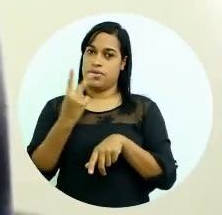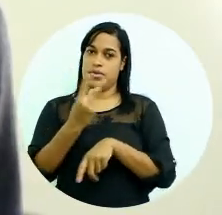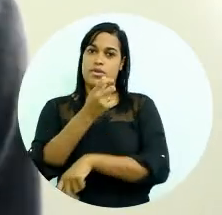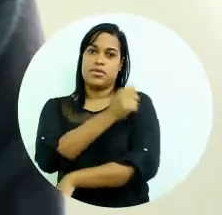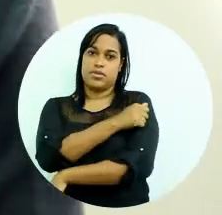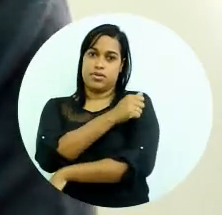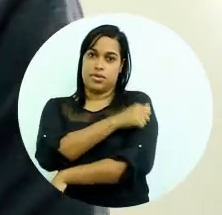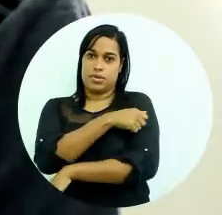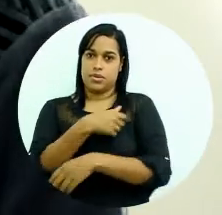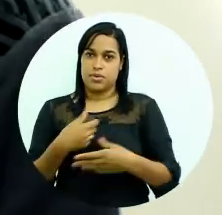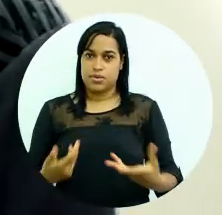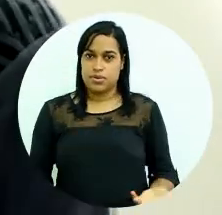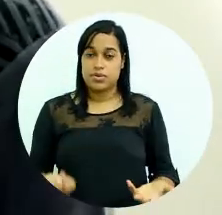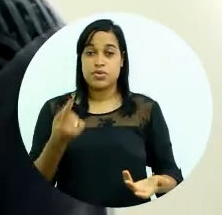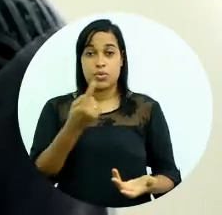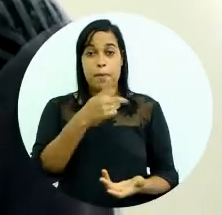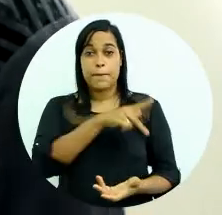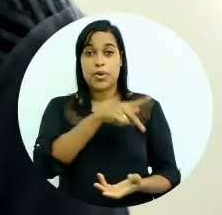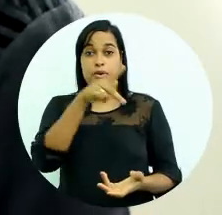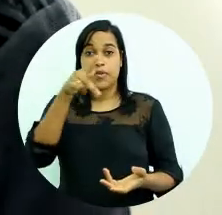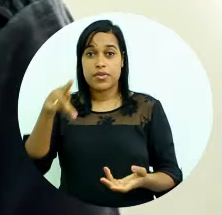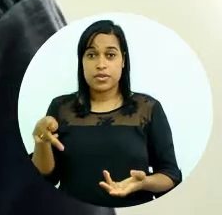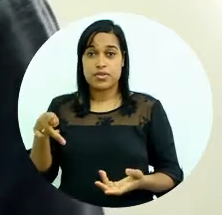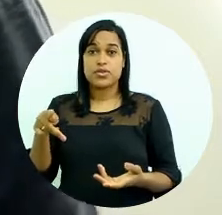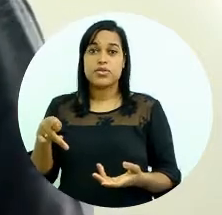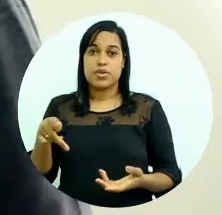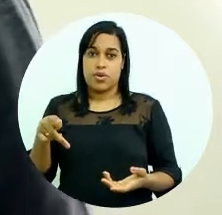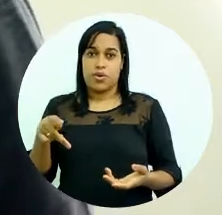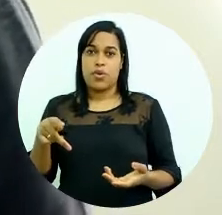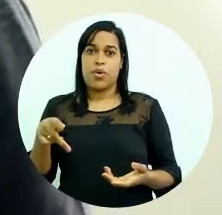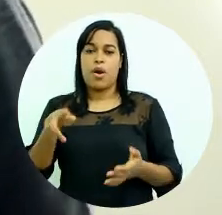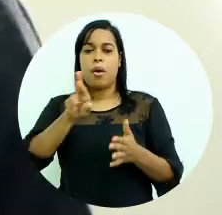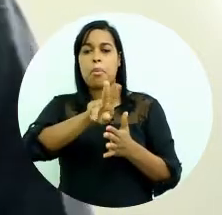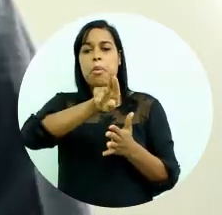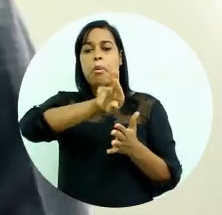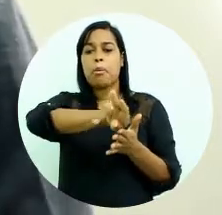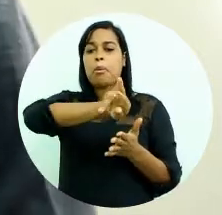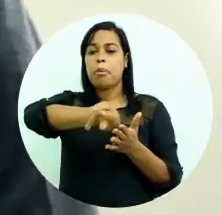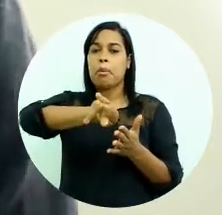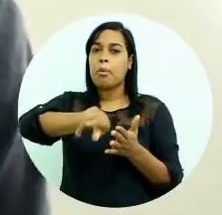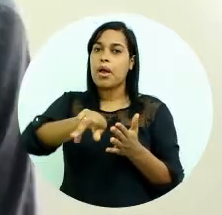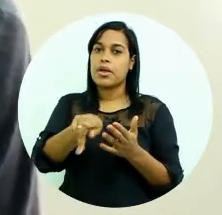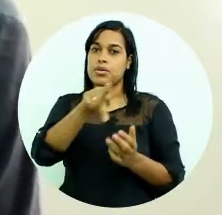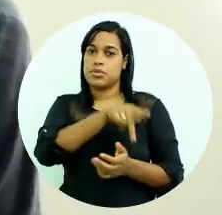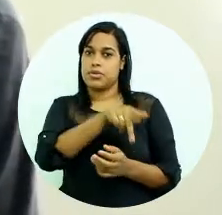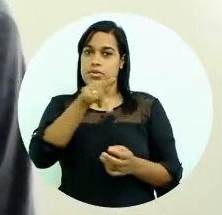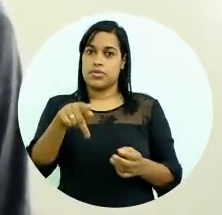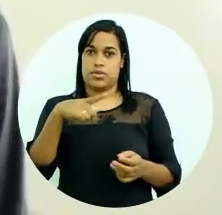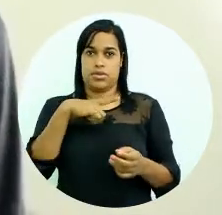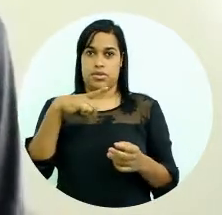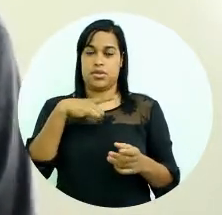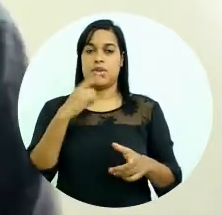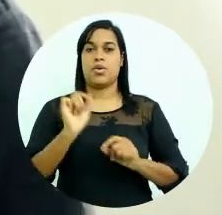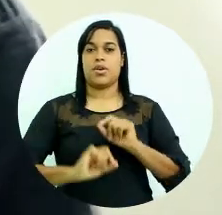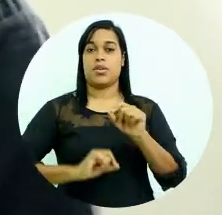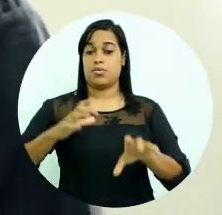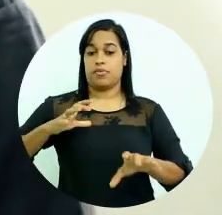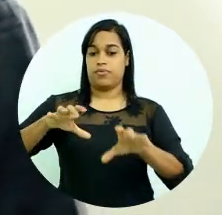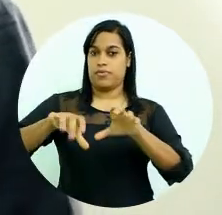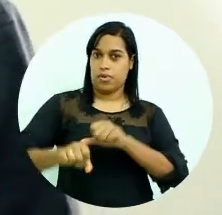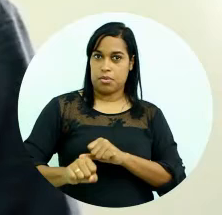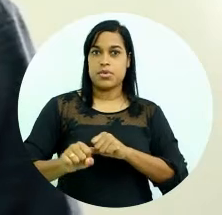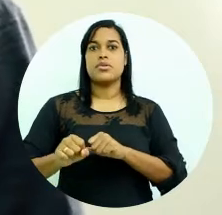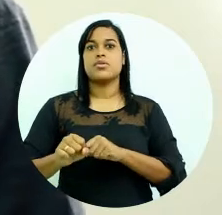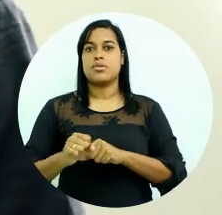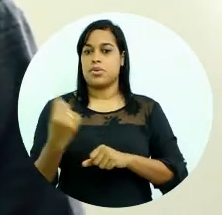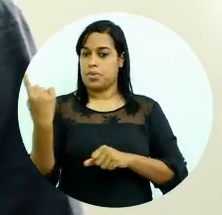estudantes. O professor, os diversos professores, eles têm a sua formação